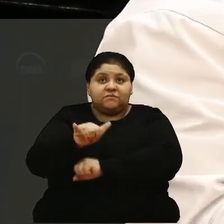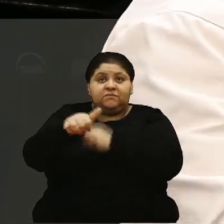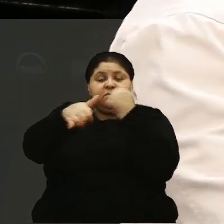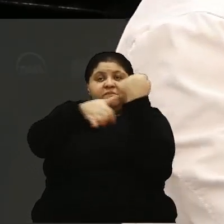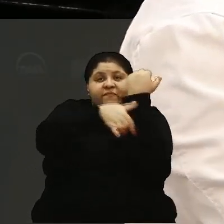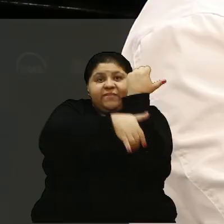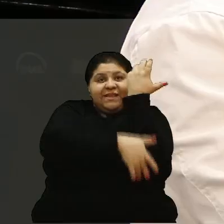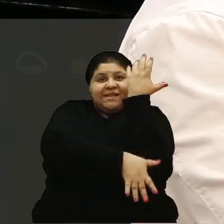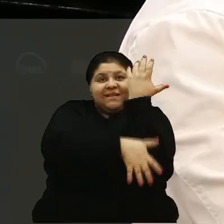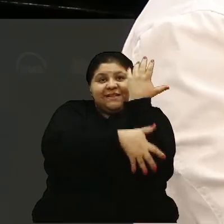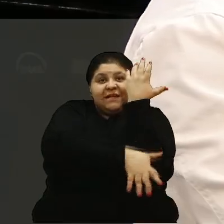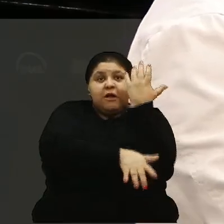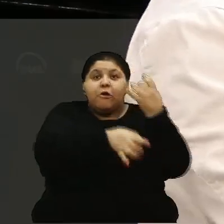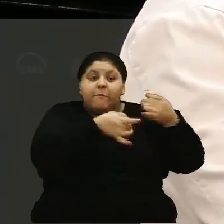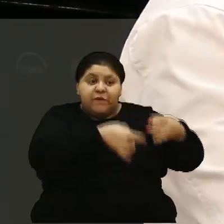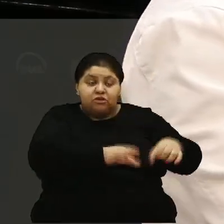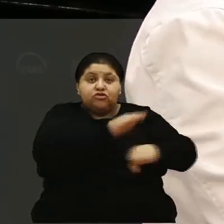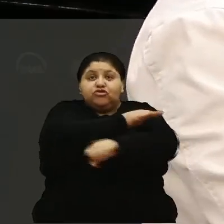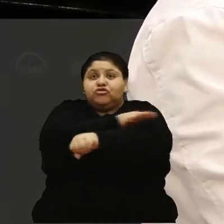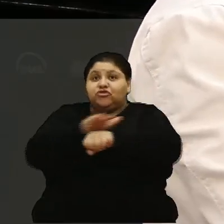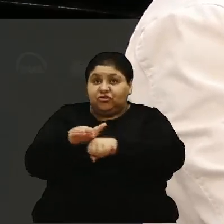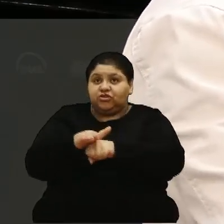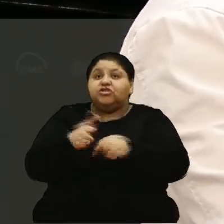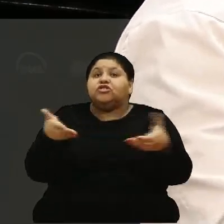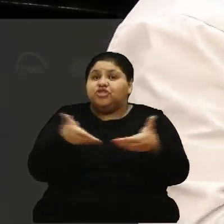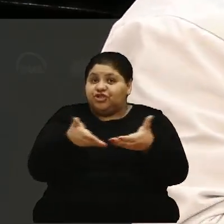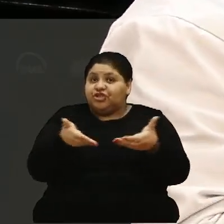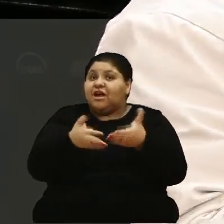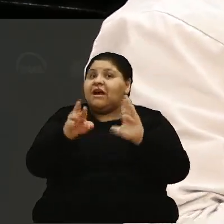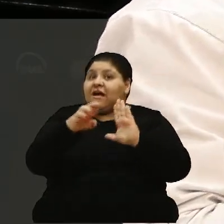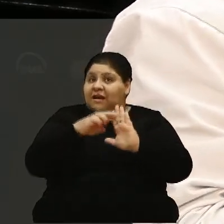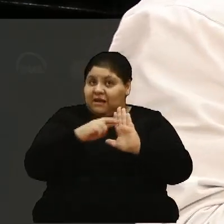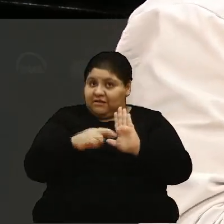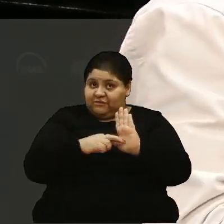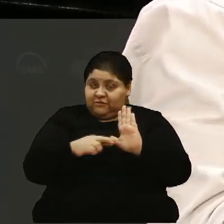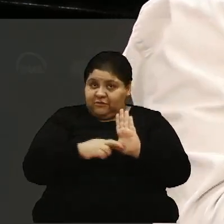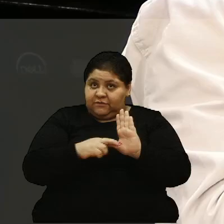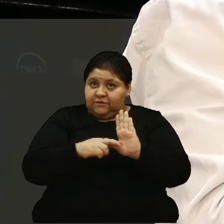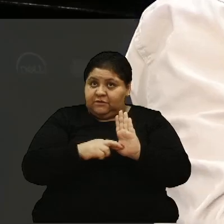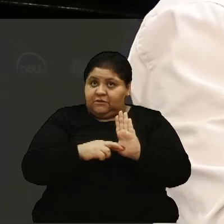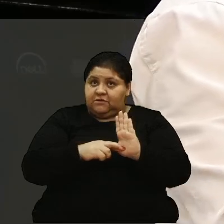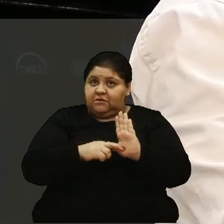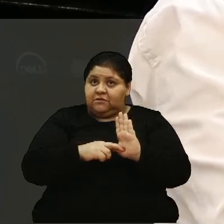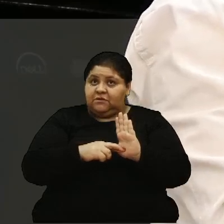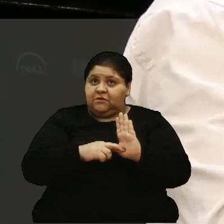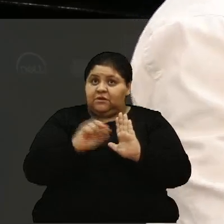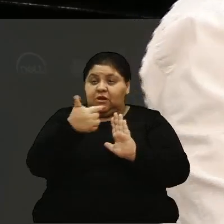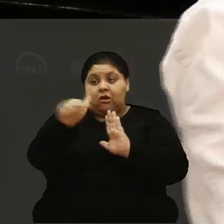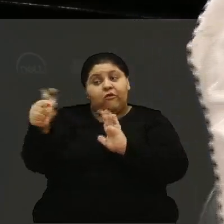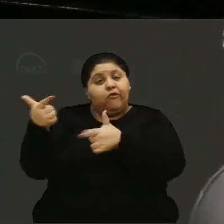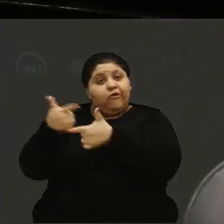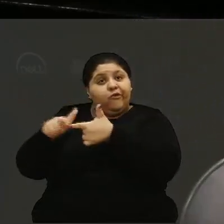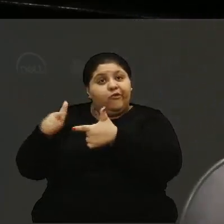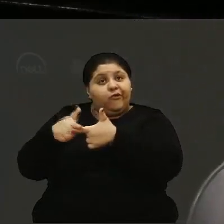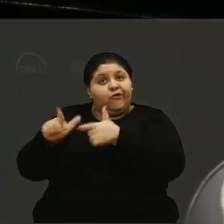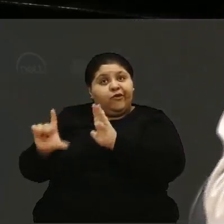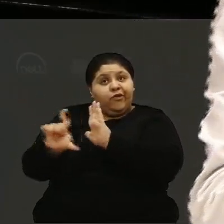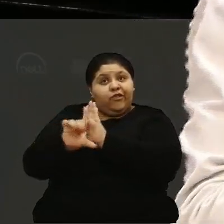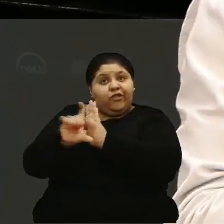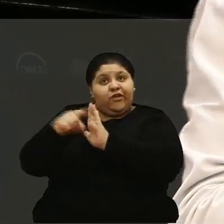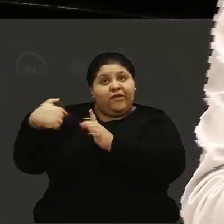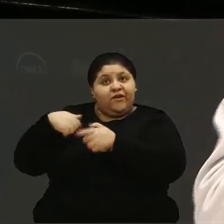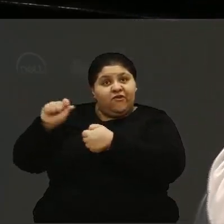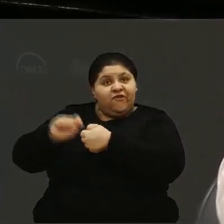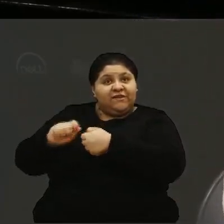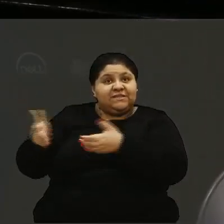tenham interferência nas calçadas. Então a gente regrou isso já. Mas, bom, nós regramos, daí é um outro problema, né? Se fosse lei, eu fazia aqui